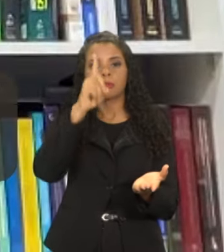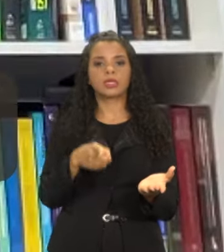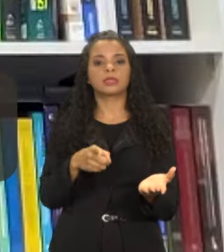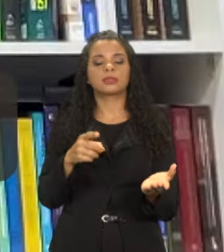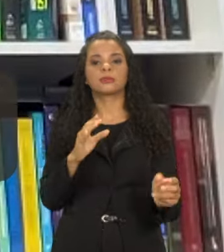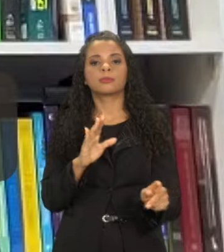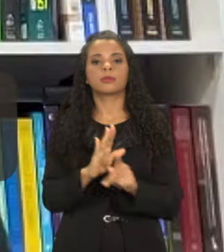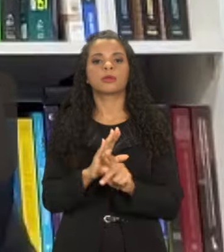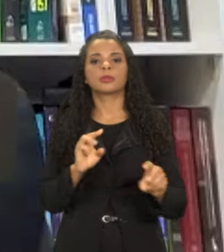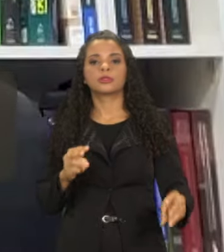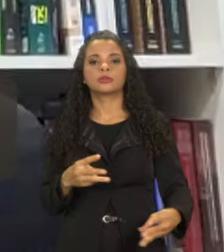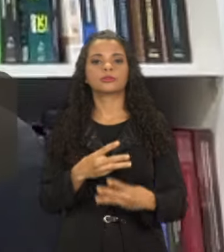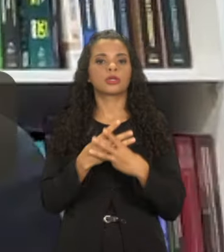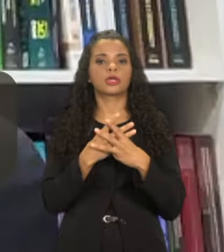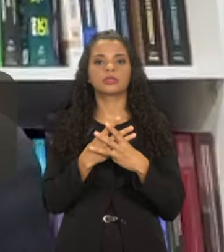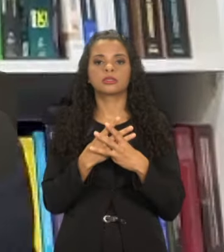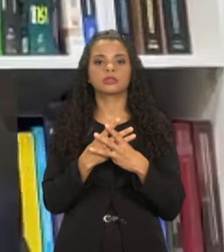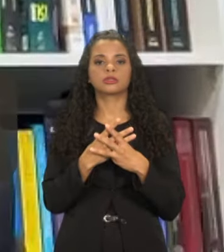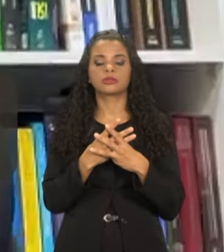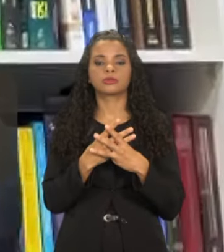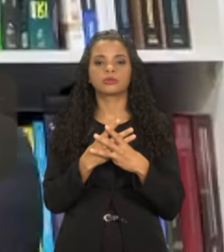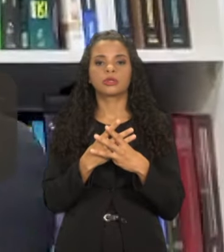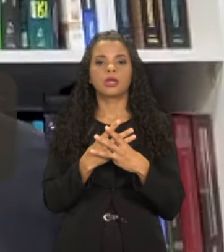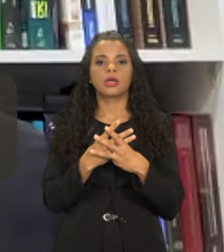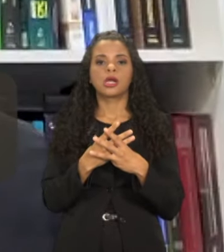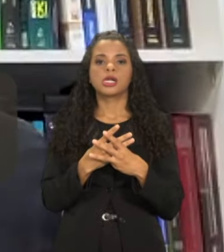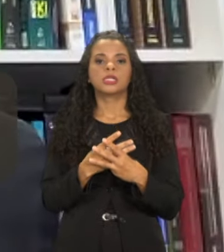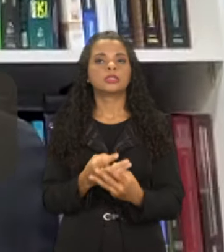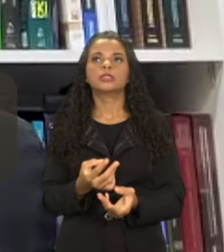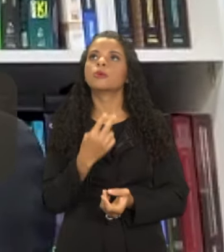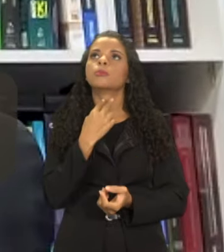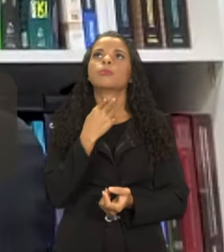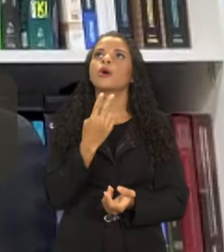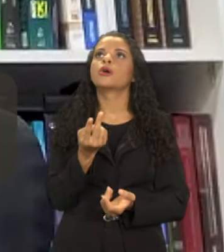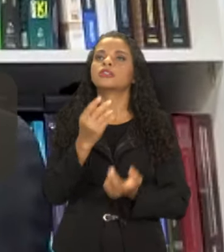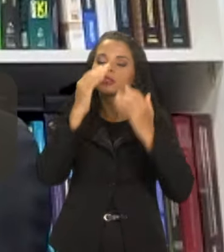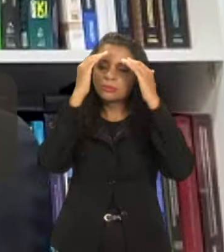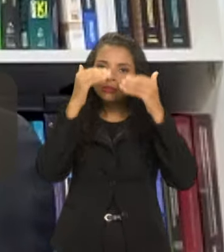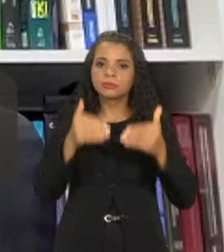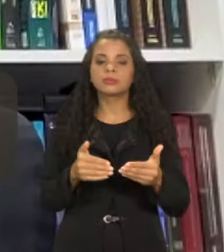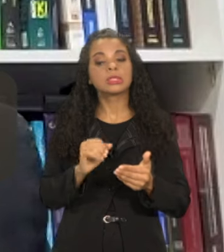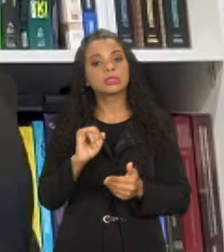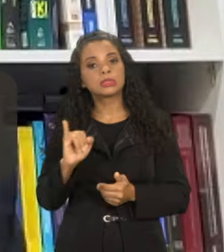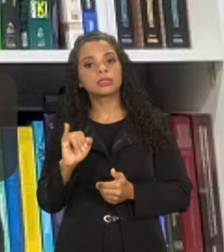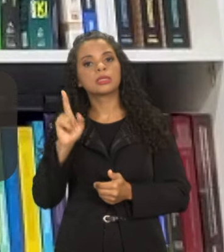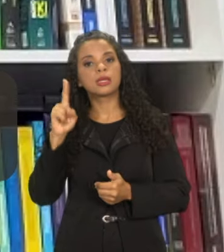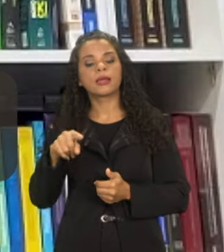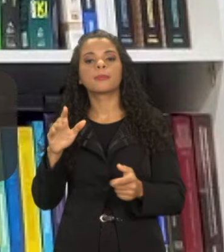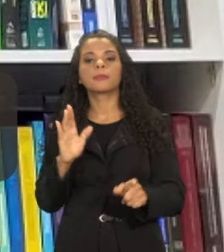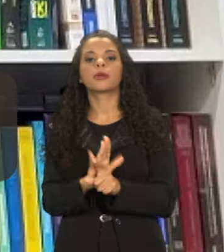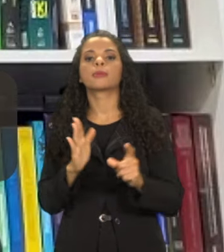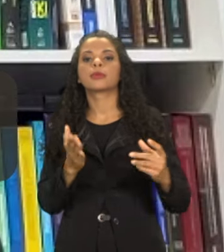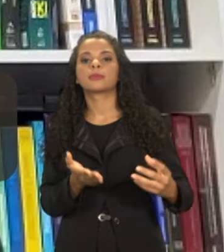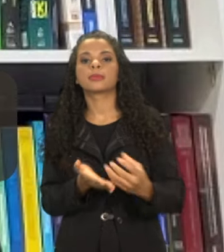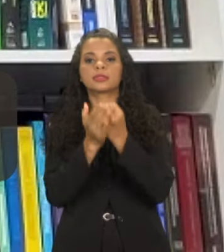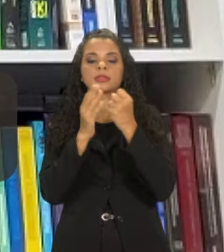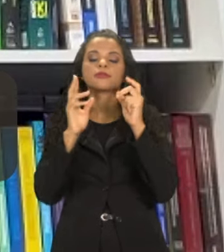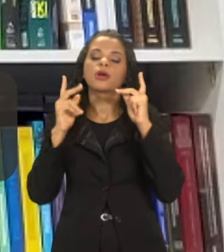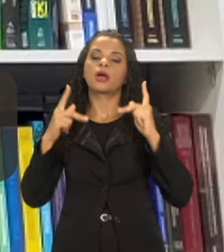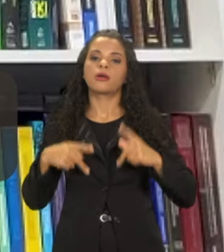não podem ser descumpridos, salvo para salvar a vida e a humanidade. Então, esse